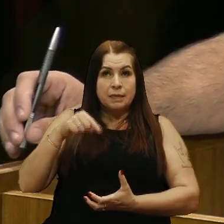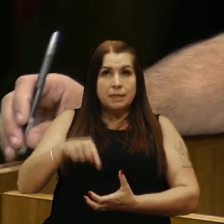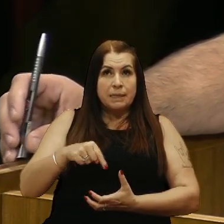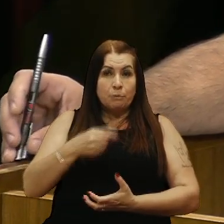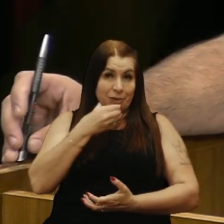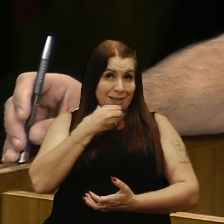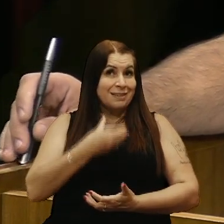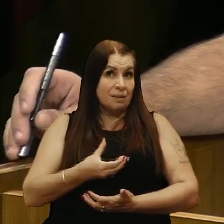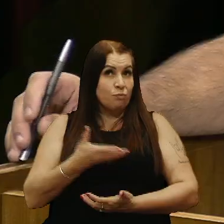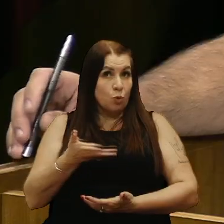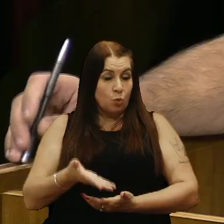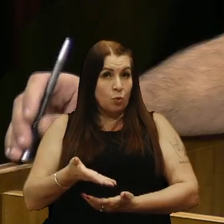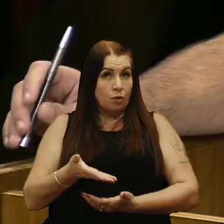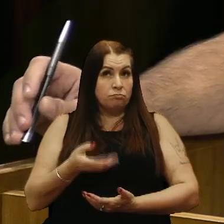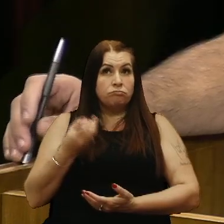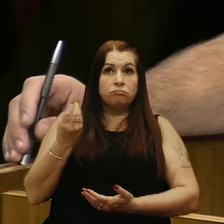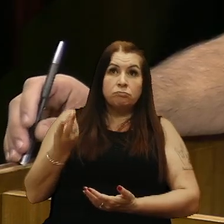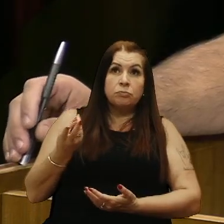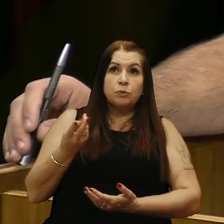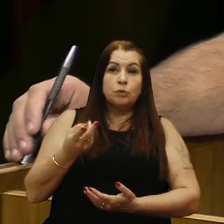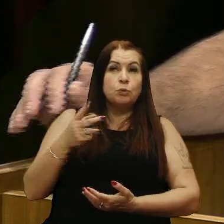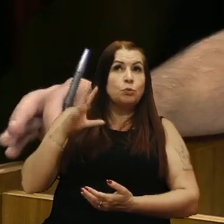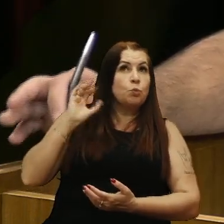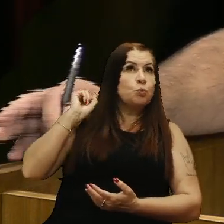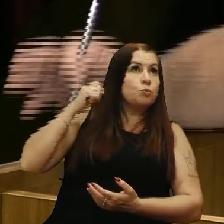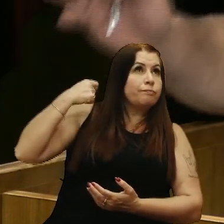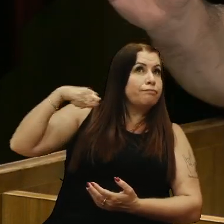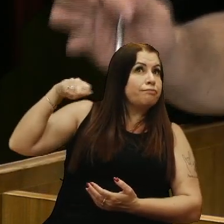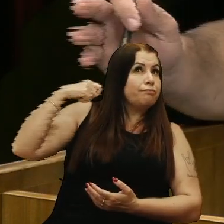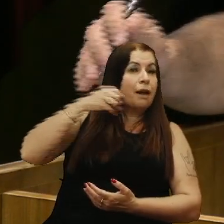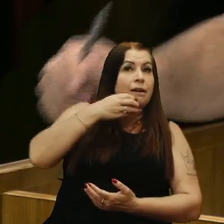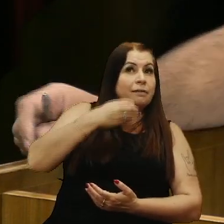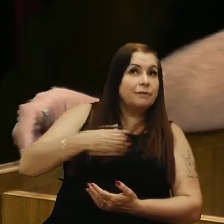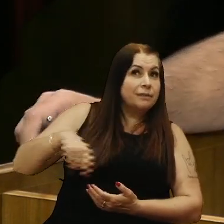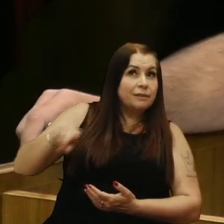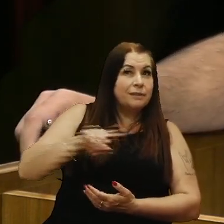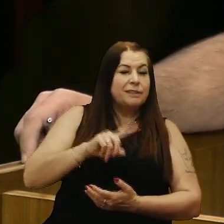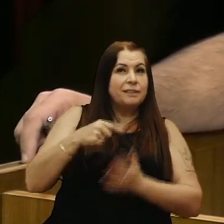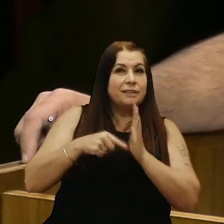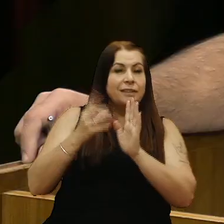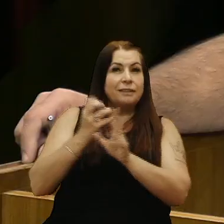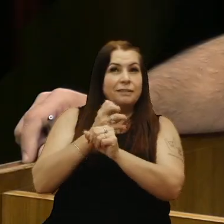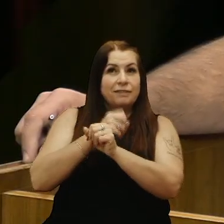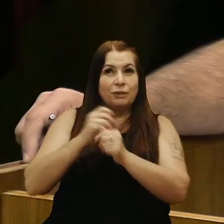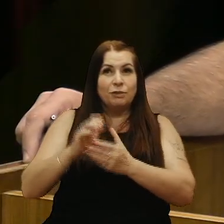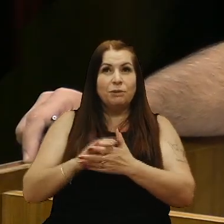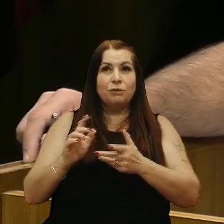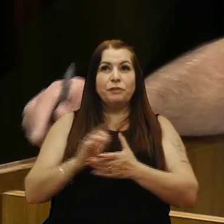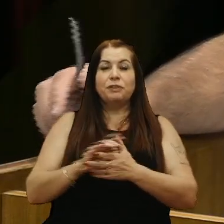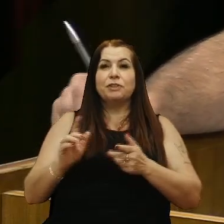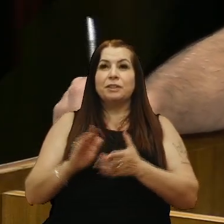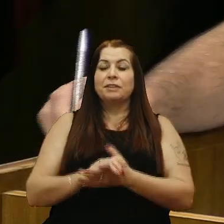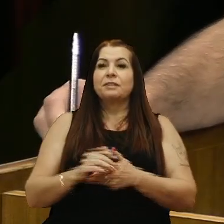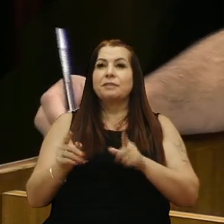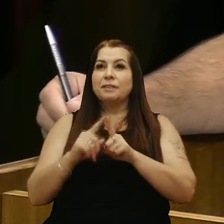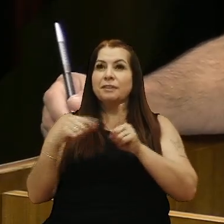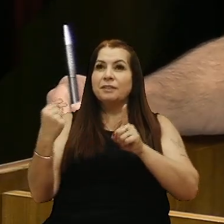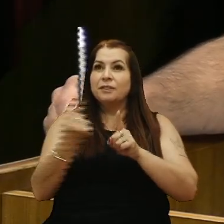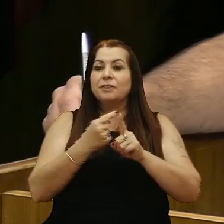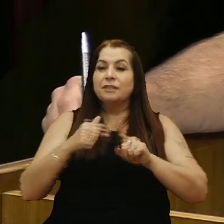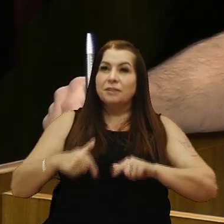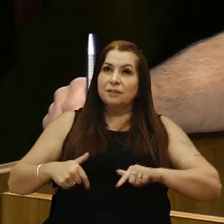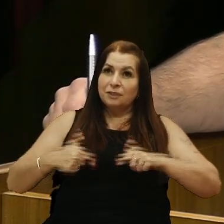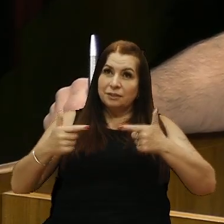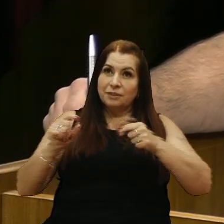em dezembro, ouço os sinos de Natal e não temos nenhuma prestação de contas. Em todas as ações que